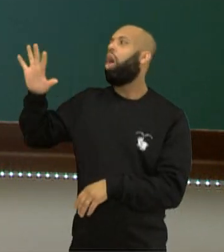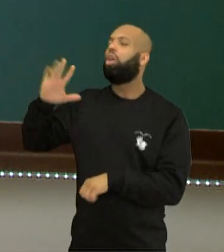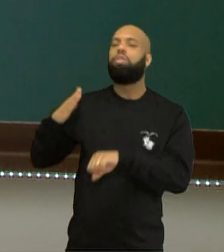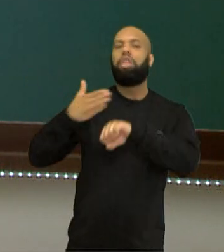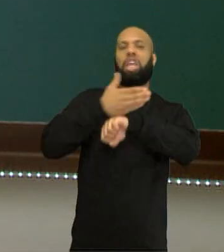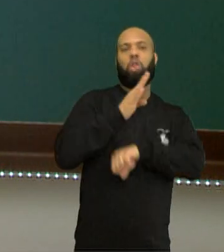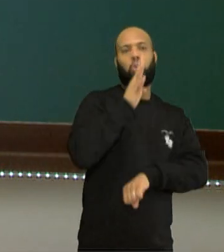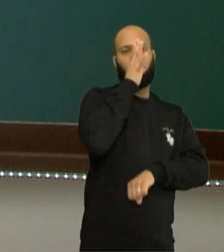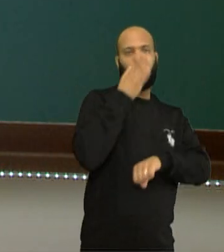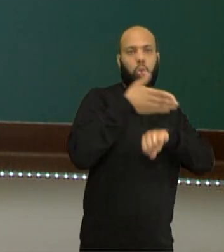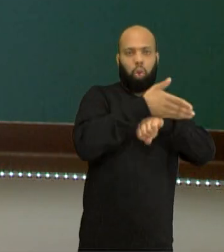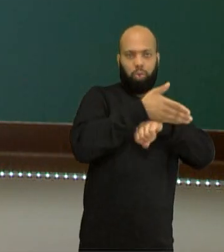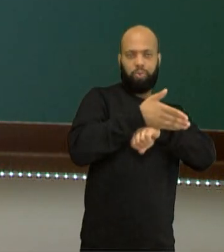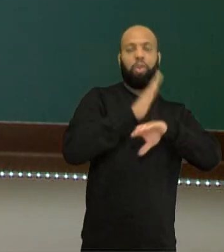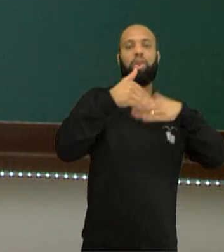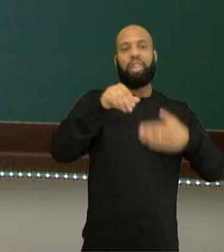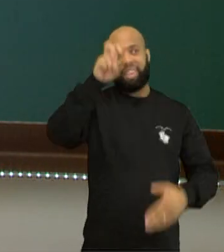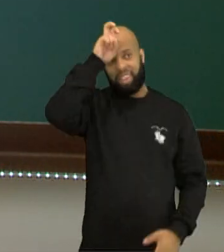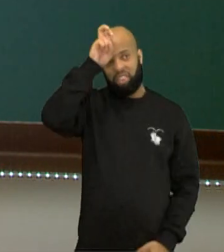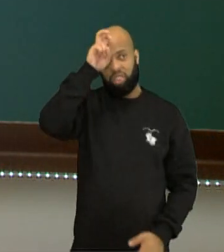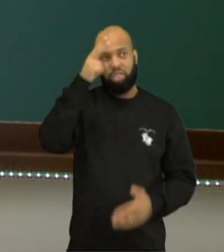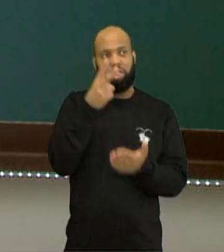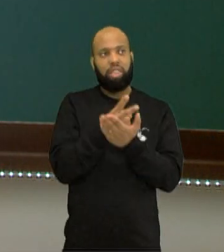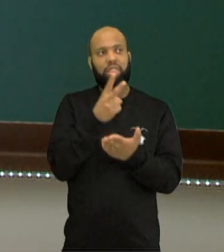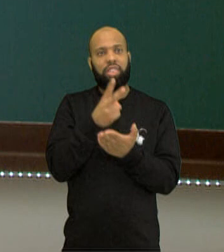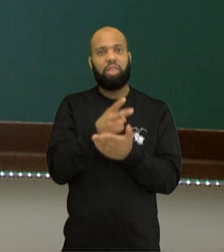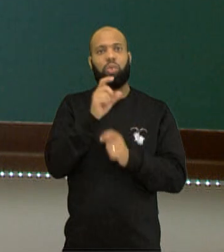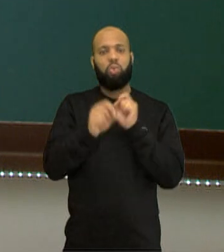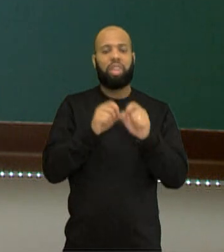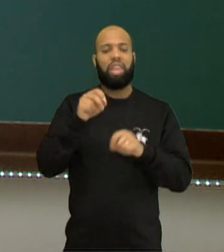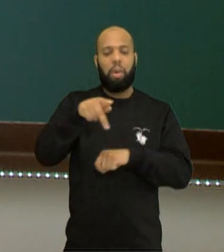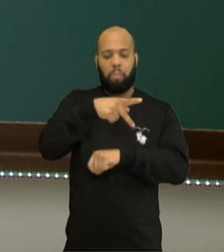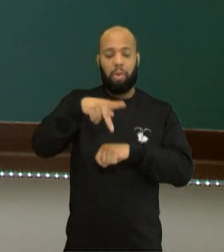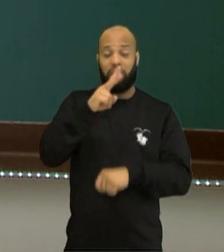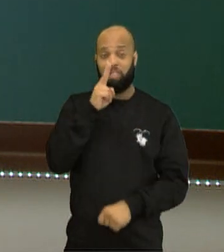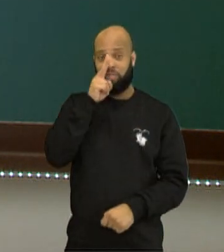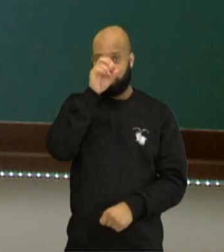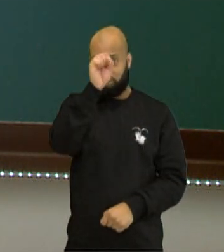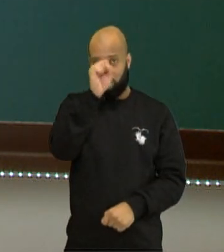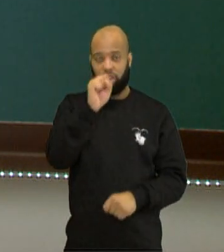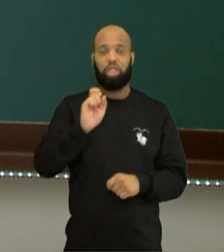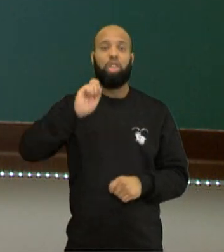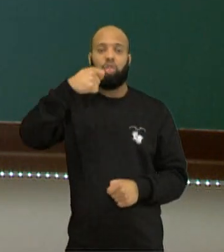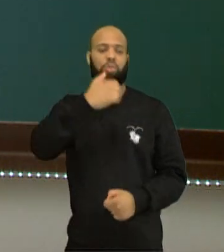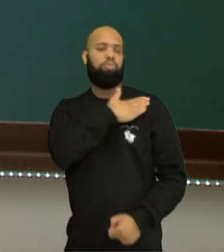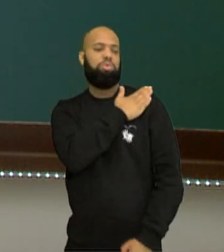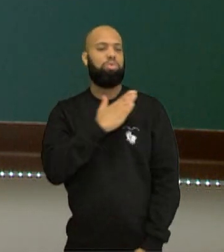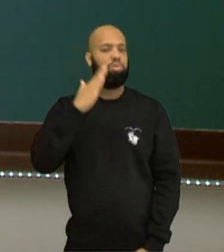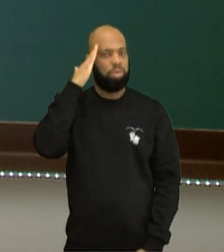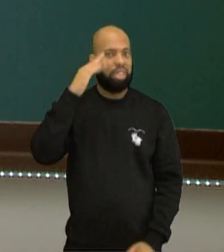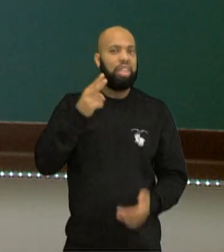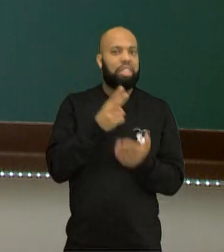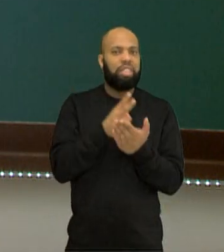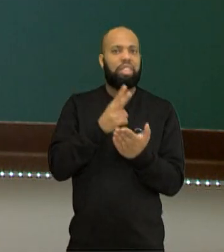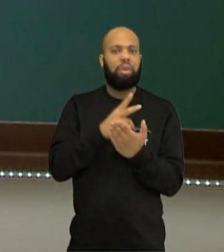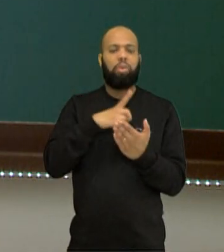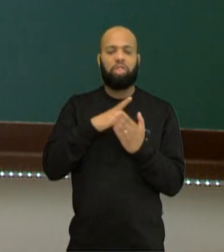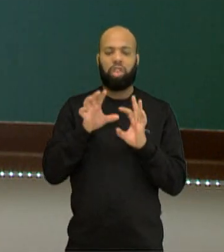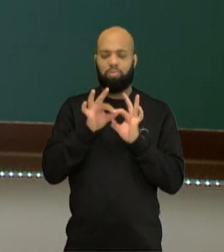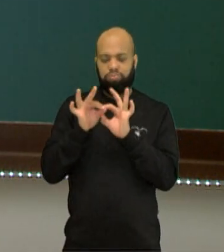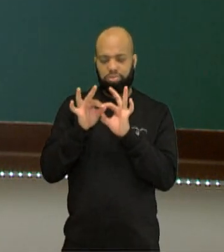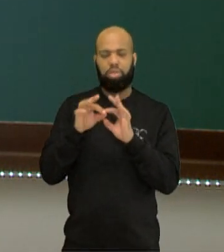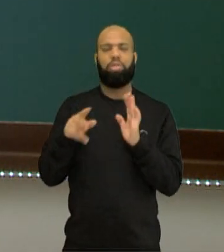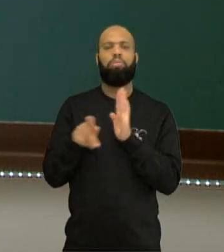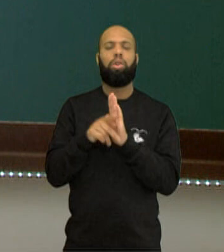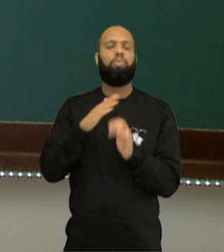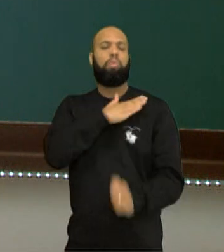foi como eu tinha falar, uma nação muito forte militarmente. Sempre tinha muitas alianças militares em volta dele. Mas só